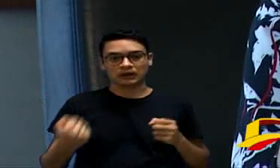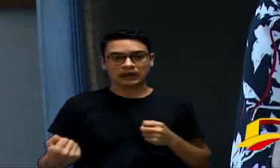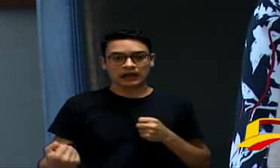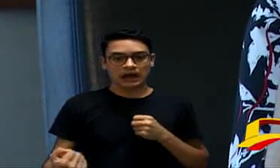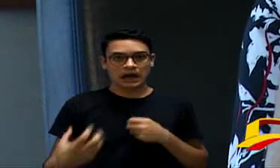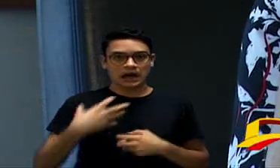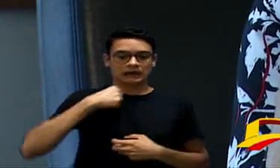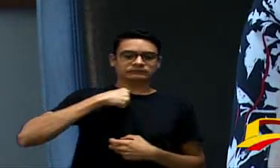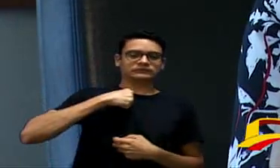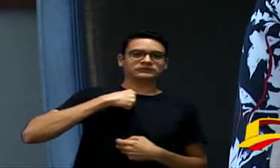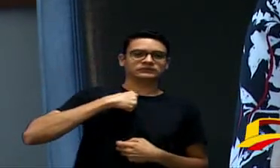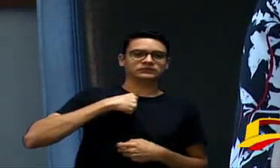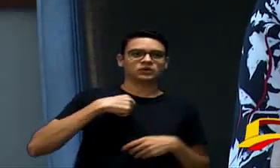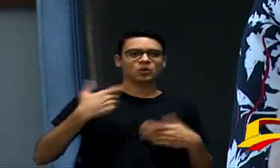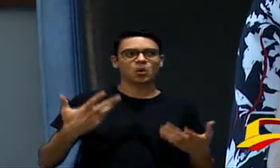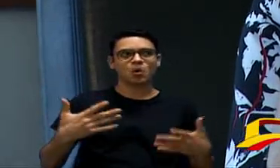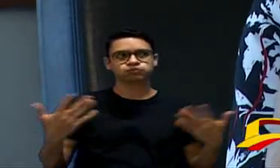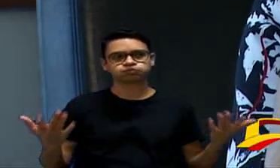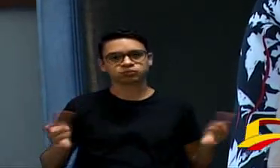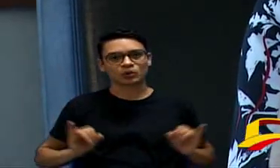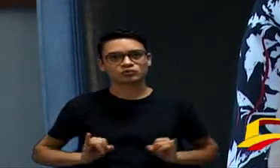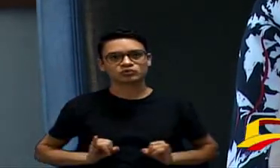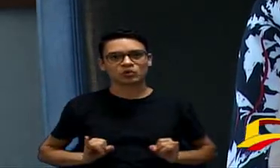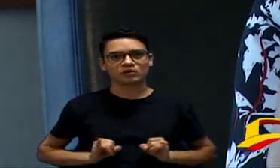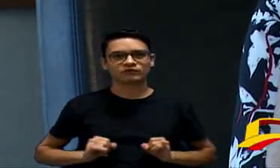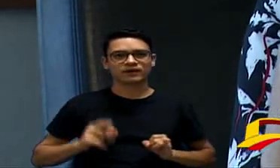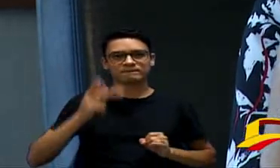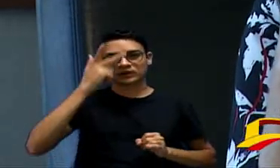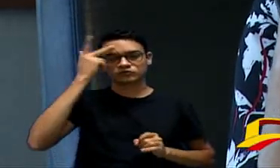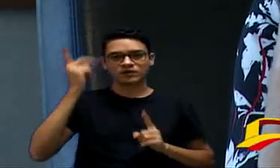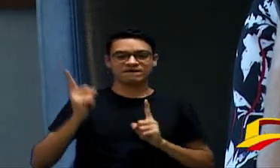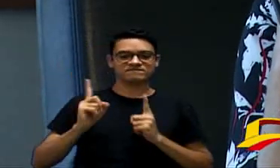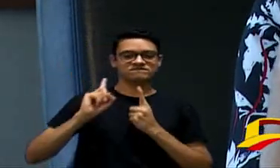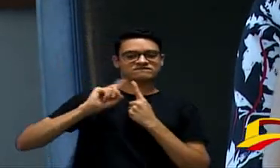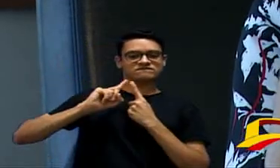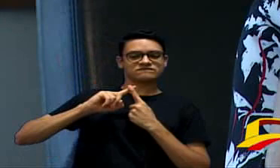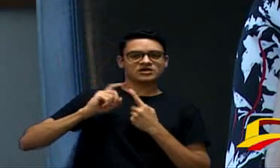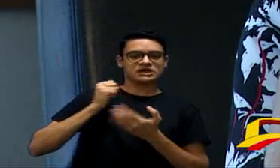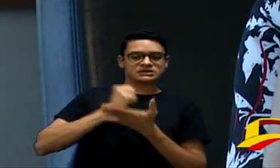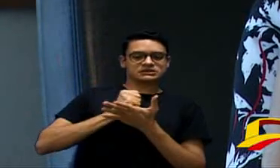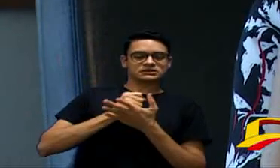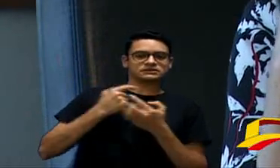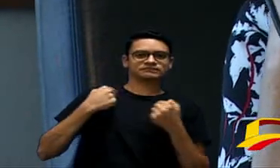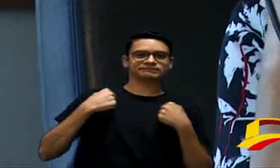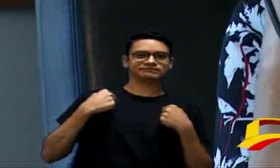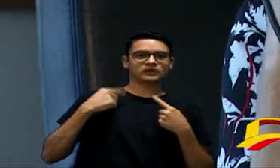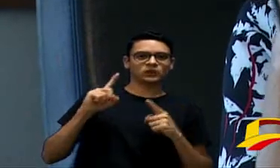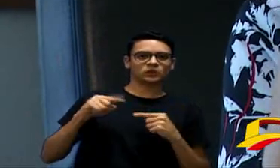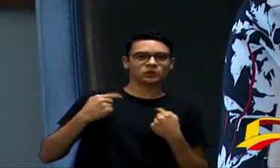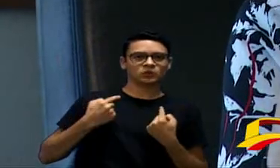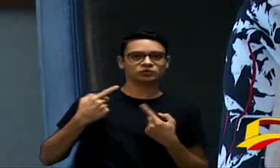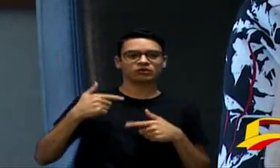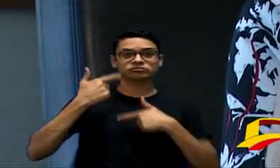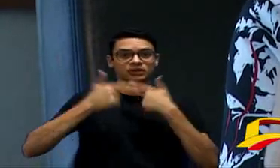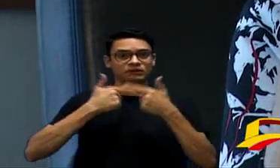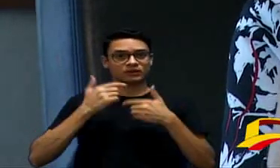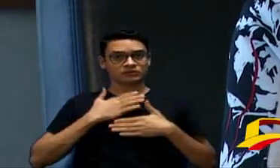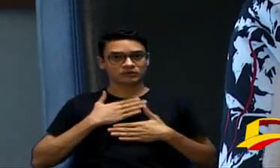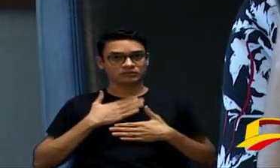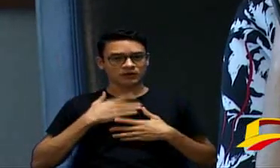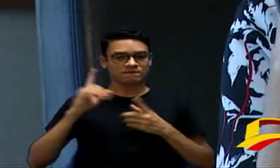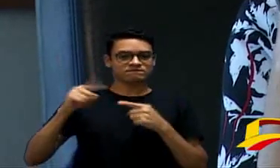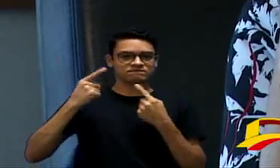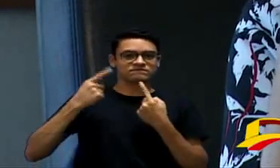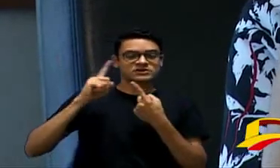atacado, né? Pode sofrer alguma uma represália, ou pode realmente, né, pelo trabalho, ter alguma perseguição, ter